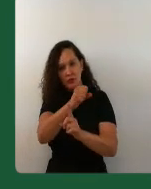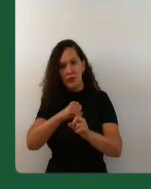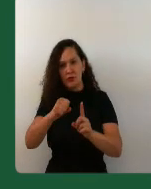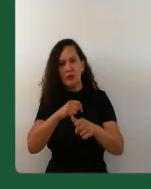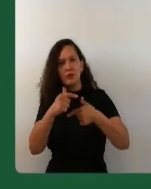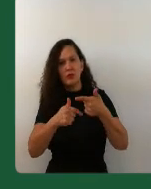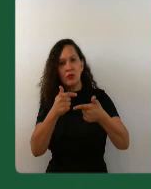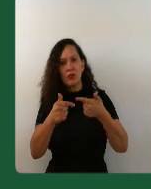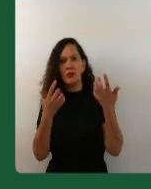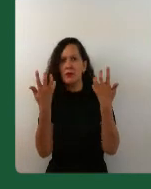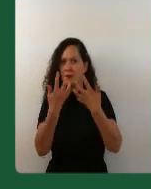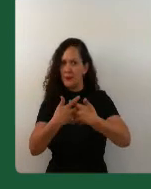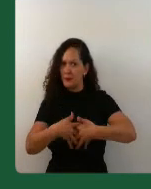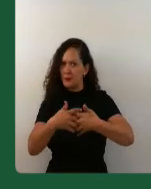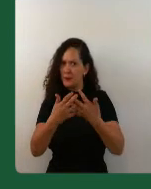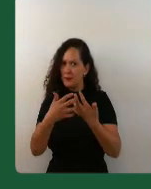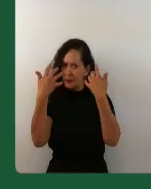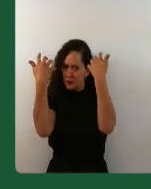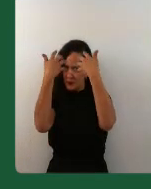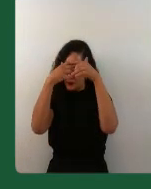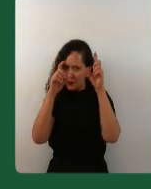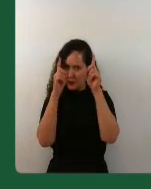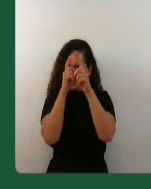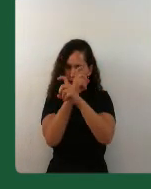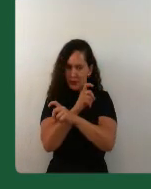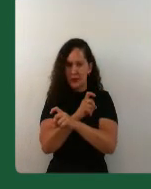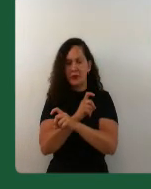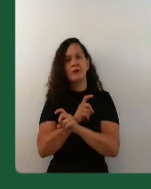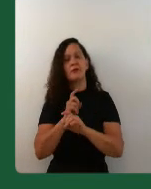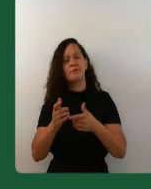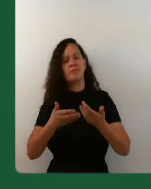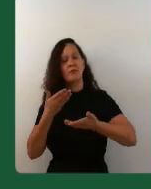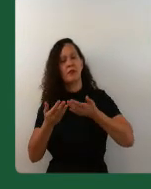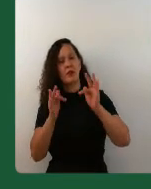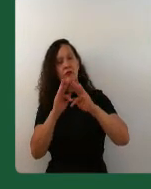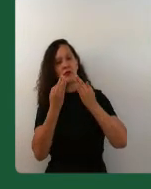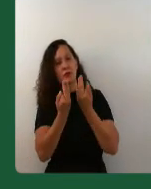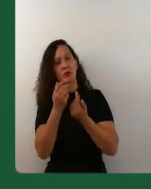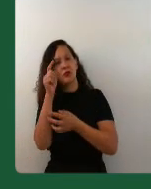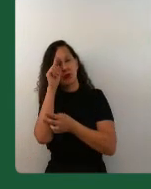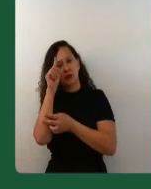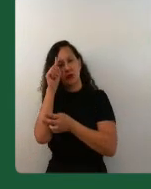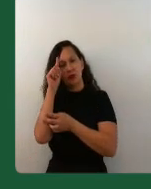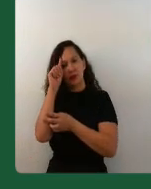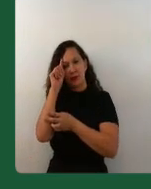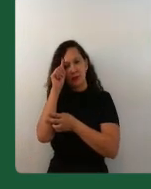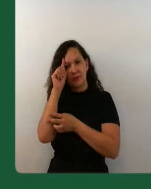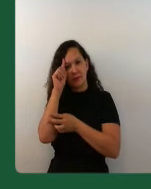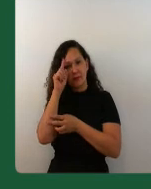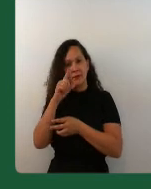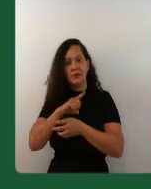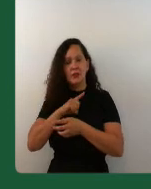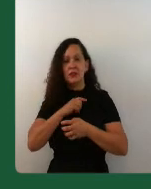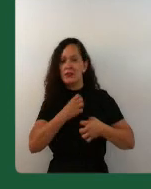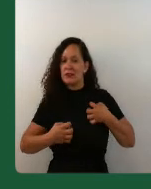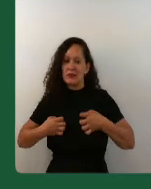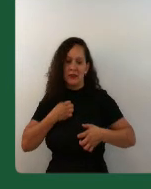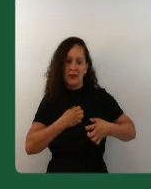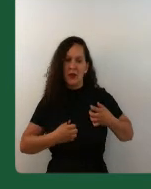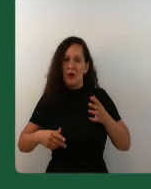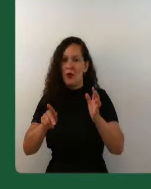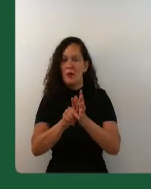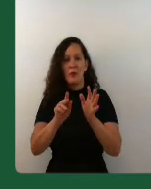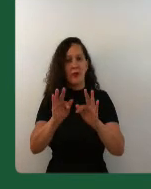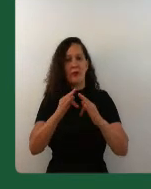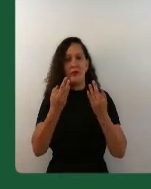amplo, complexo, né? A gente lida aí com as famílias diariamente, vemos as angústias deles, né?